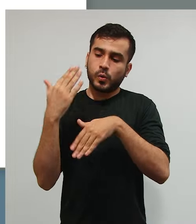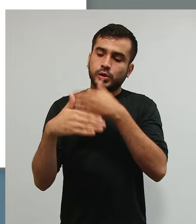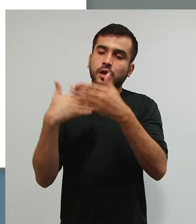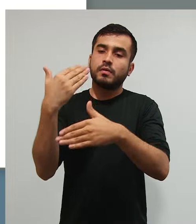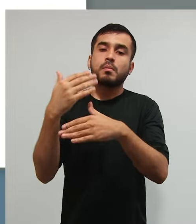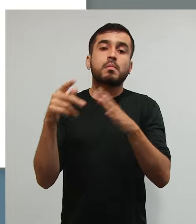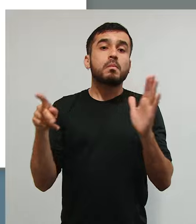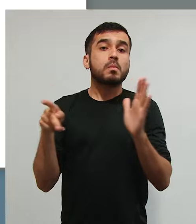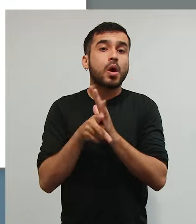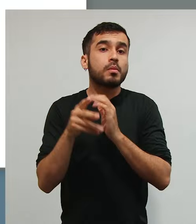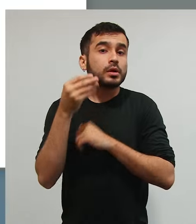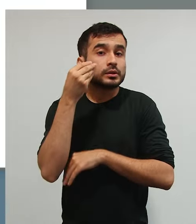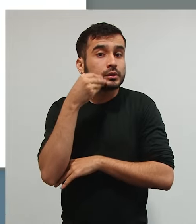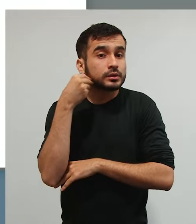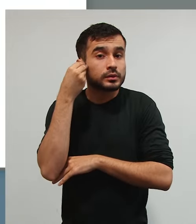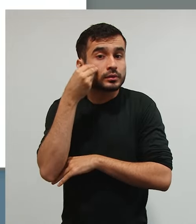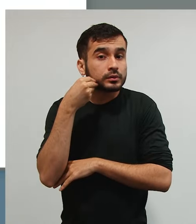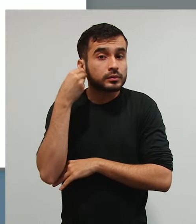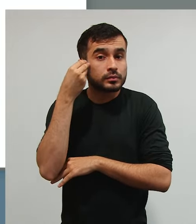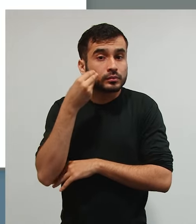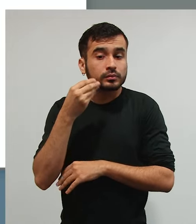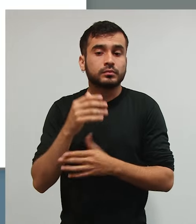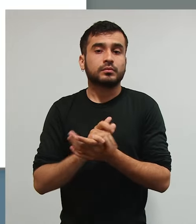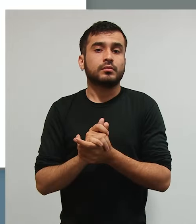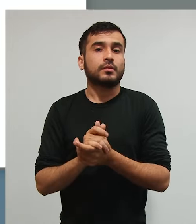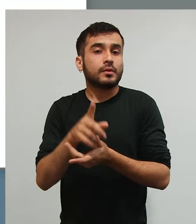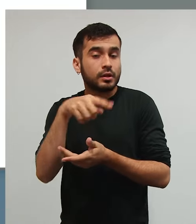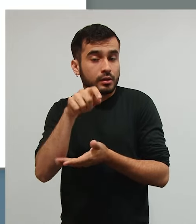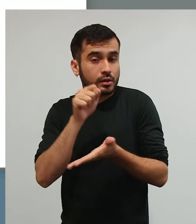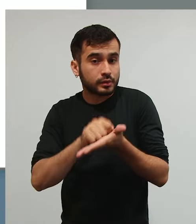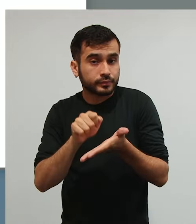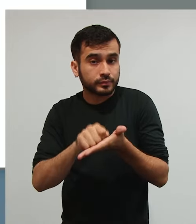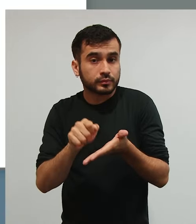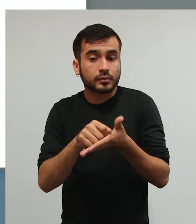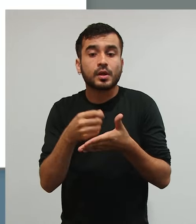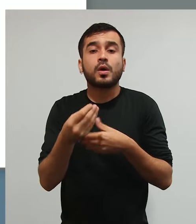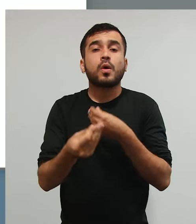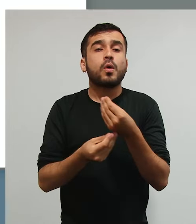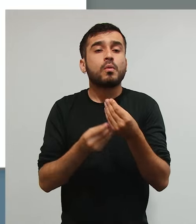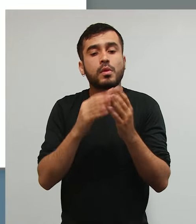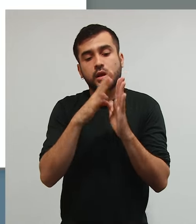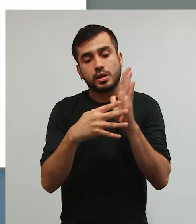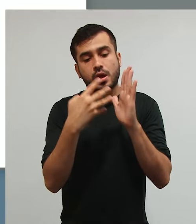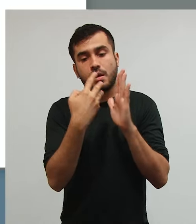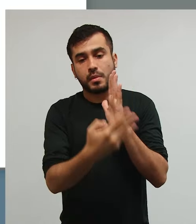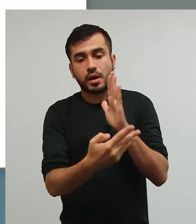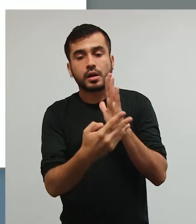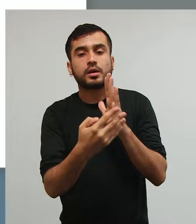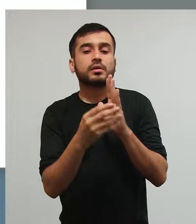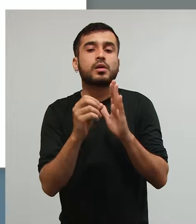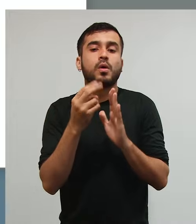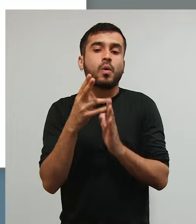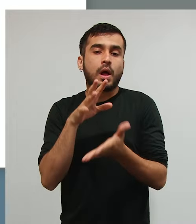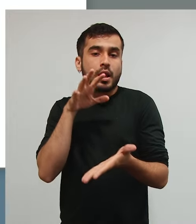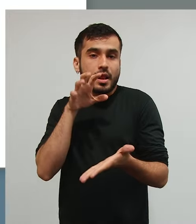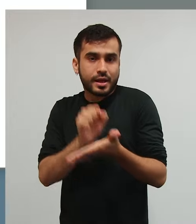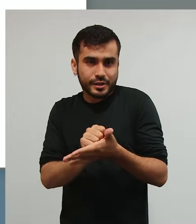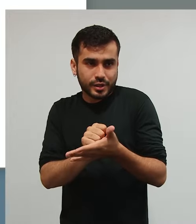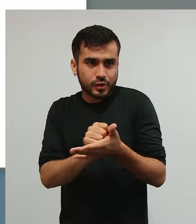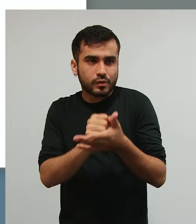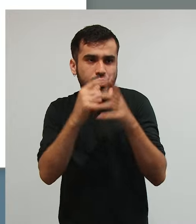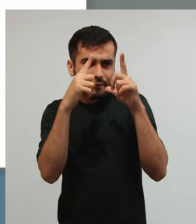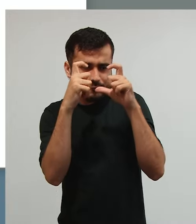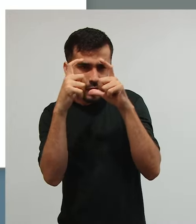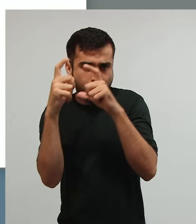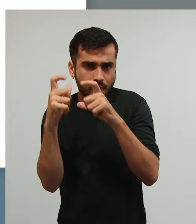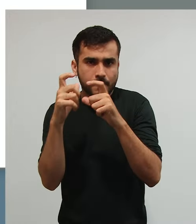do desenvolvimento da experiência. Relate como foram desenvolvidas atividades, contemplando tabelas,